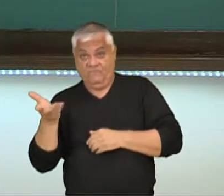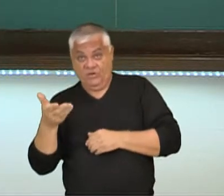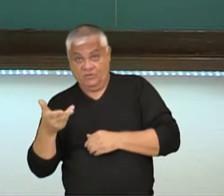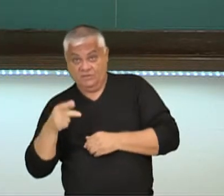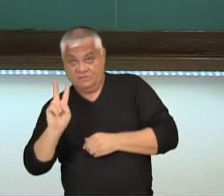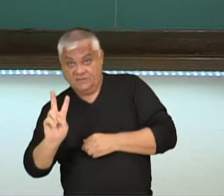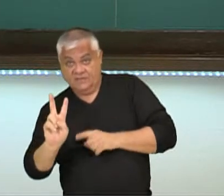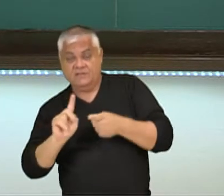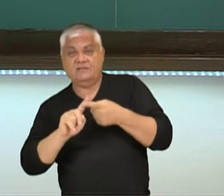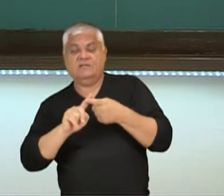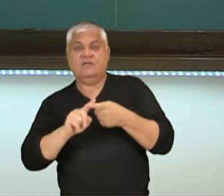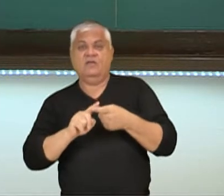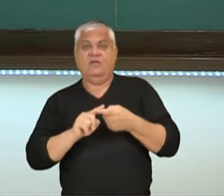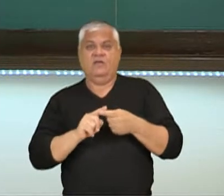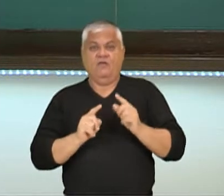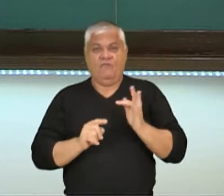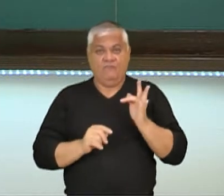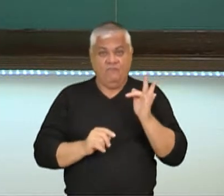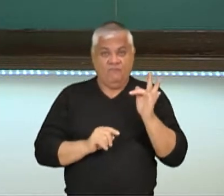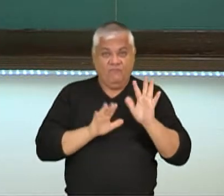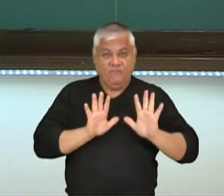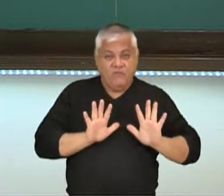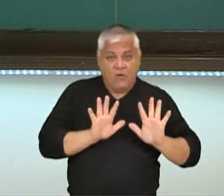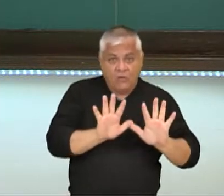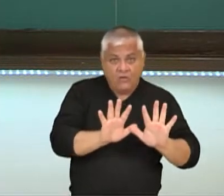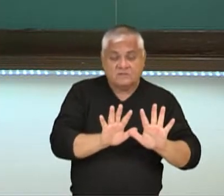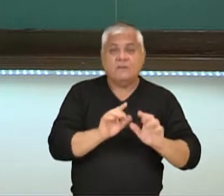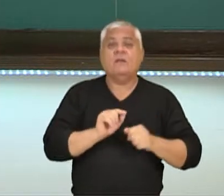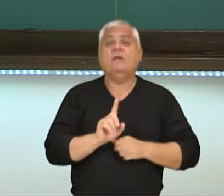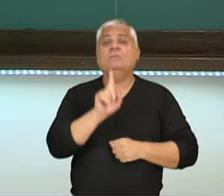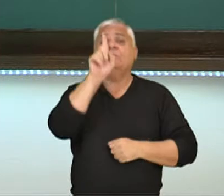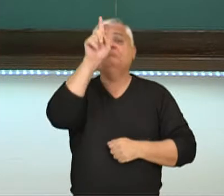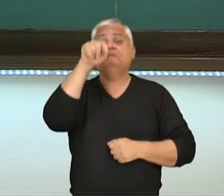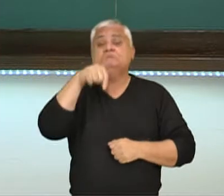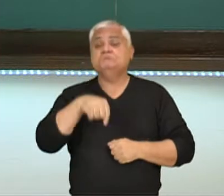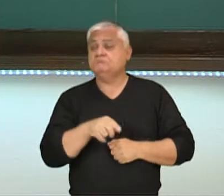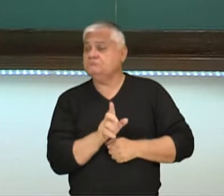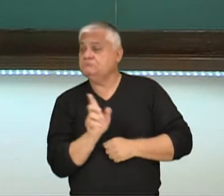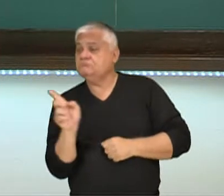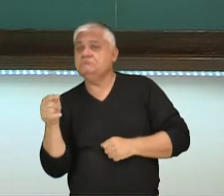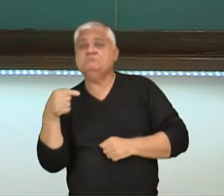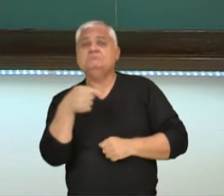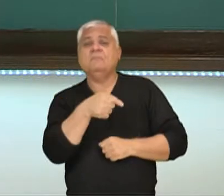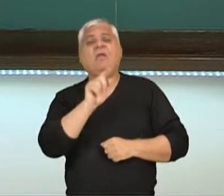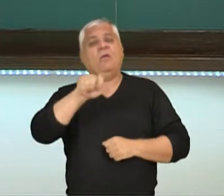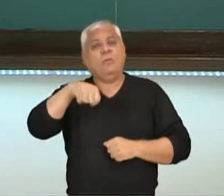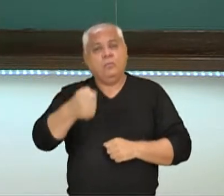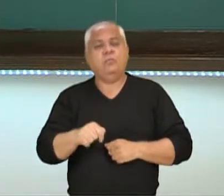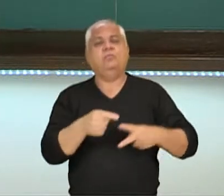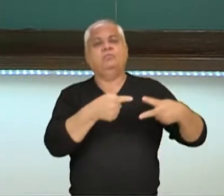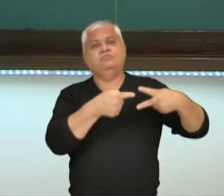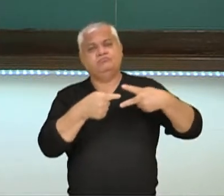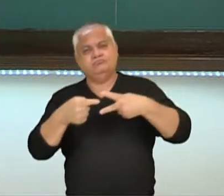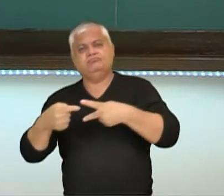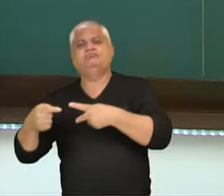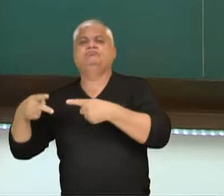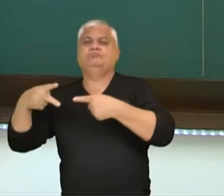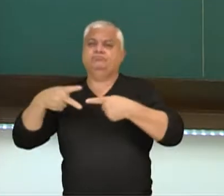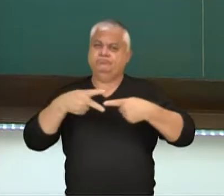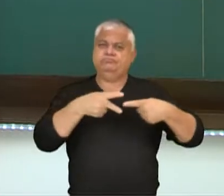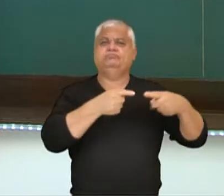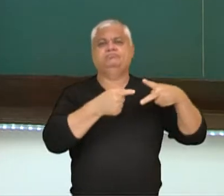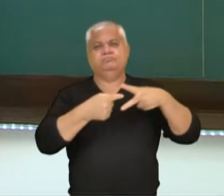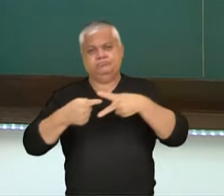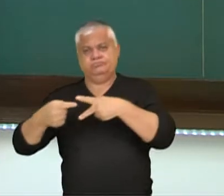numérico, você tem que dizer para onde aponta, qual é a direção, qual é o sentido. Então isso é uma grandeza vetorial. Os